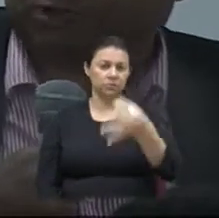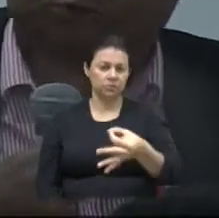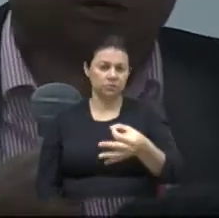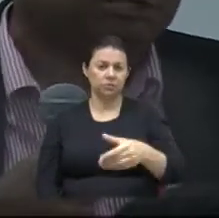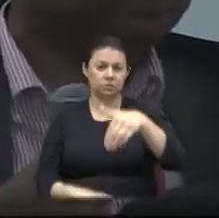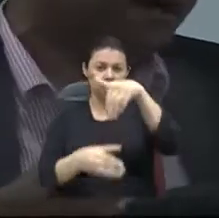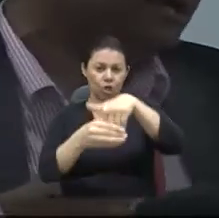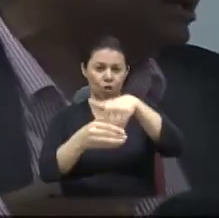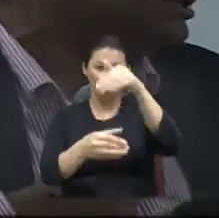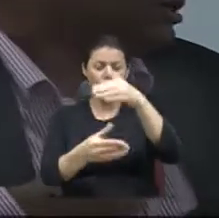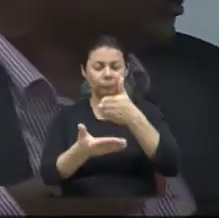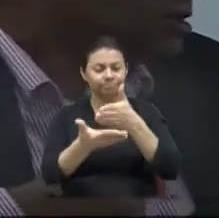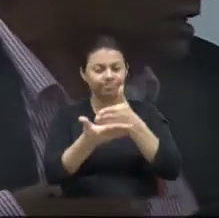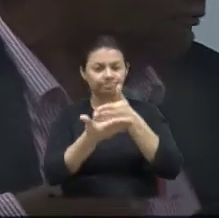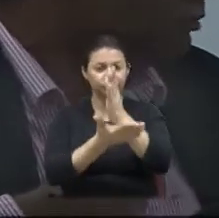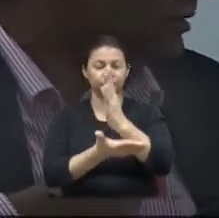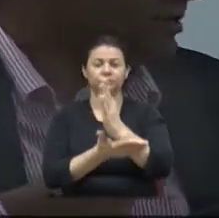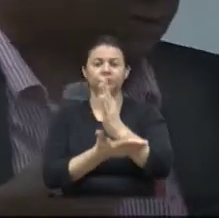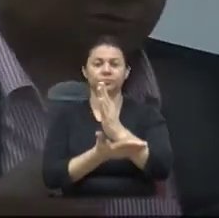pai